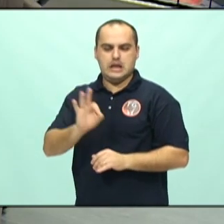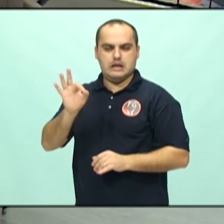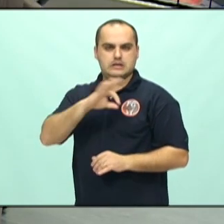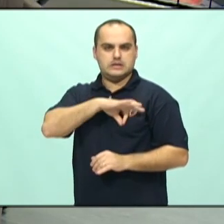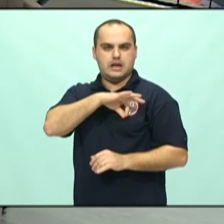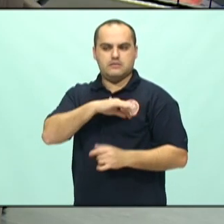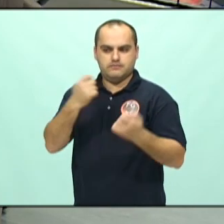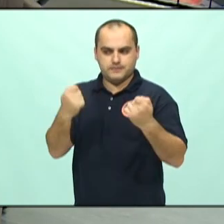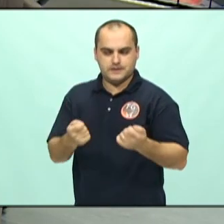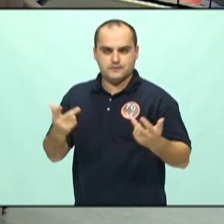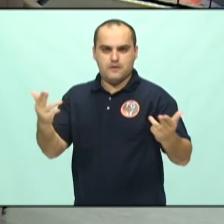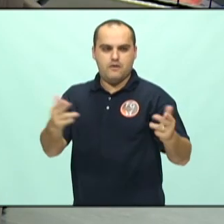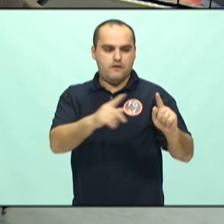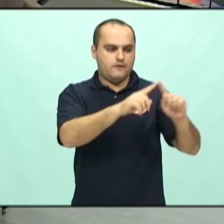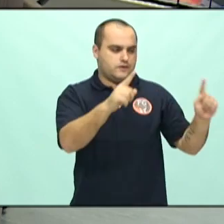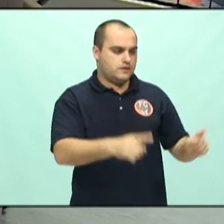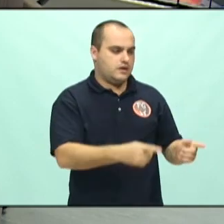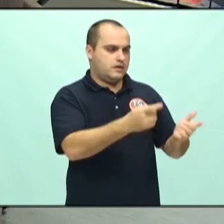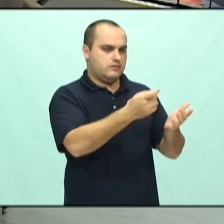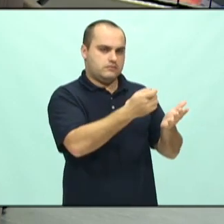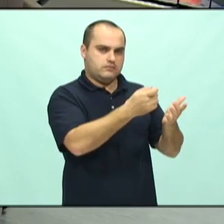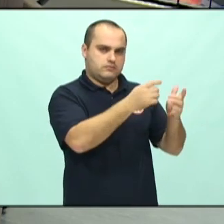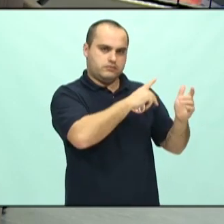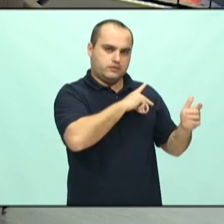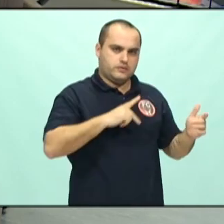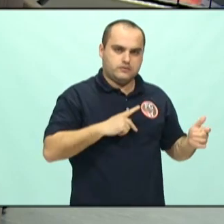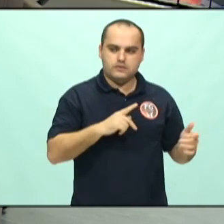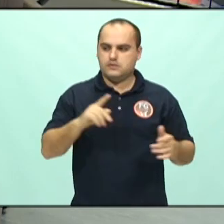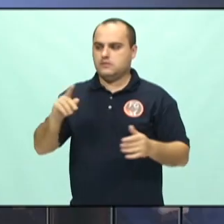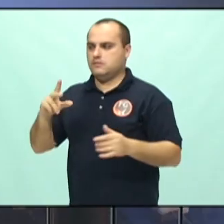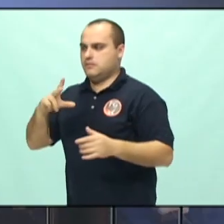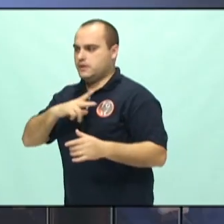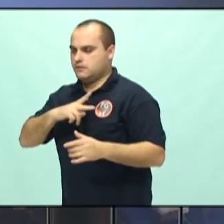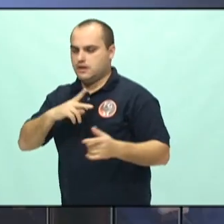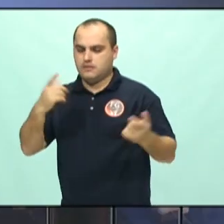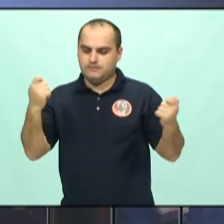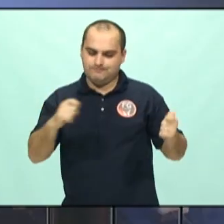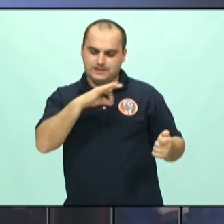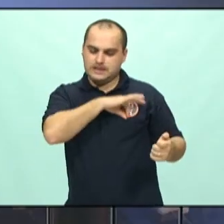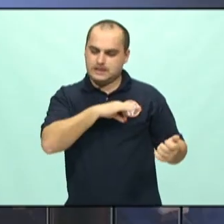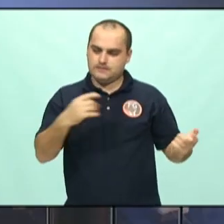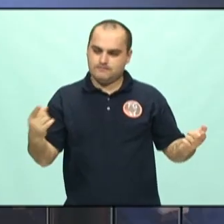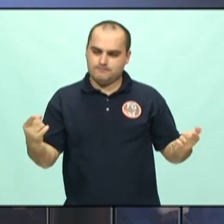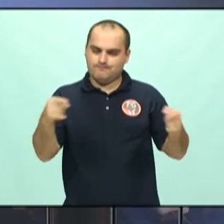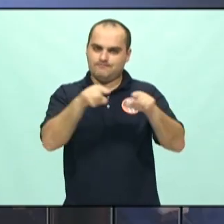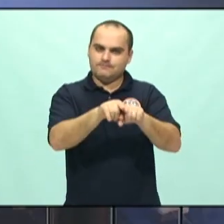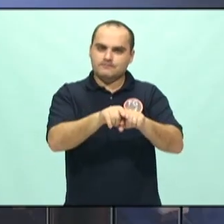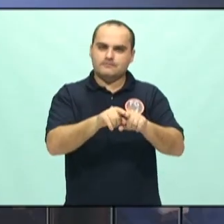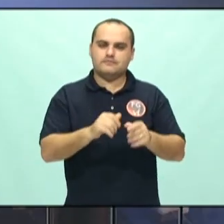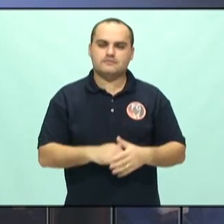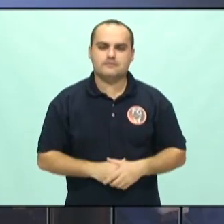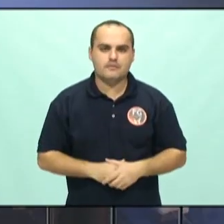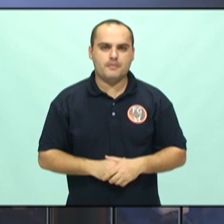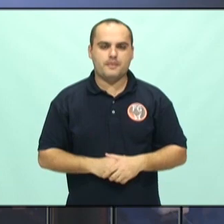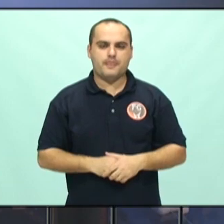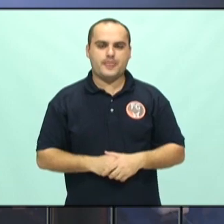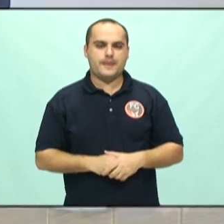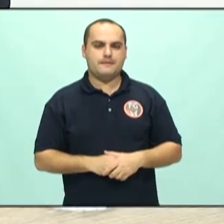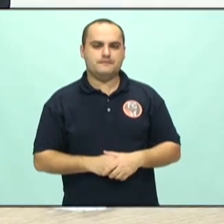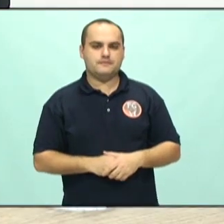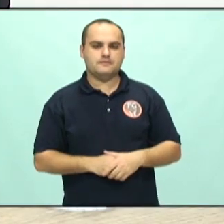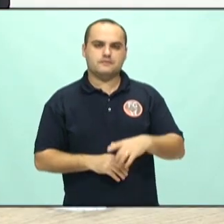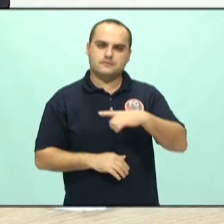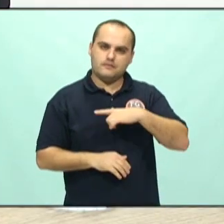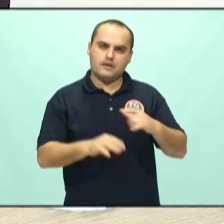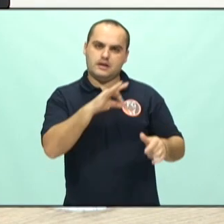analisa essa declaração, uma vez que tanto na iniciativa privada quanto no setor público há